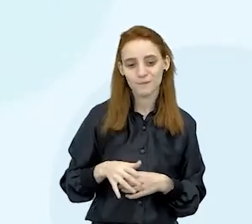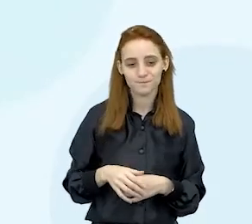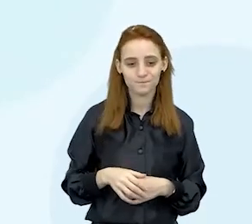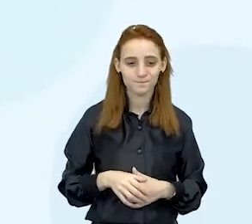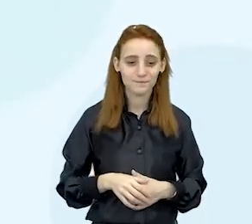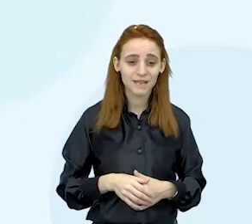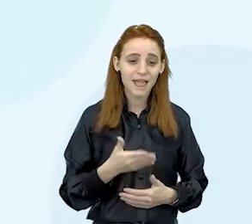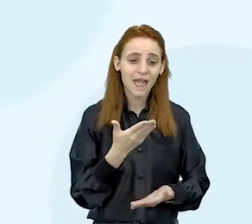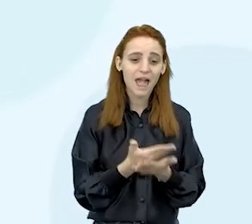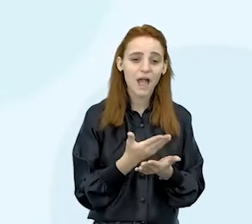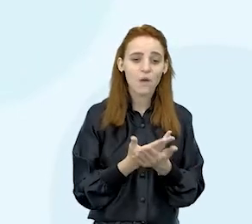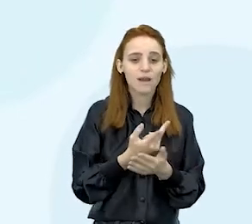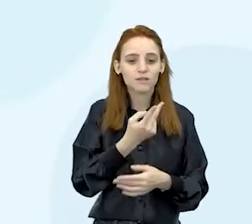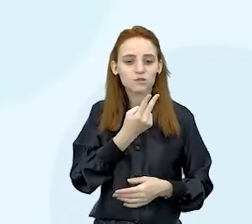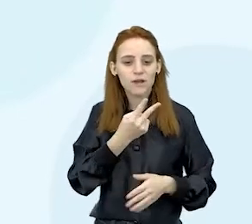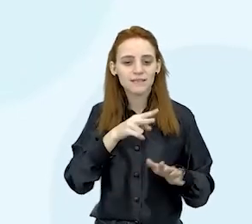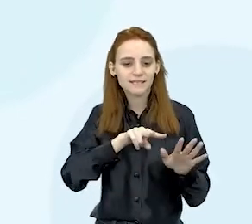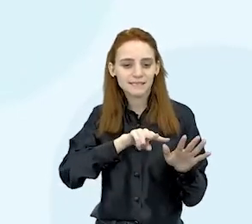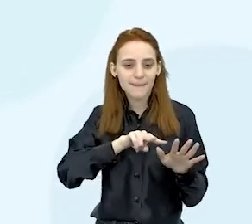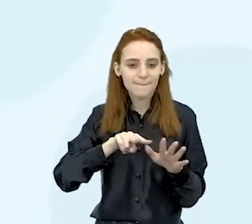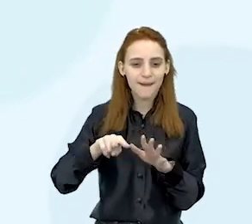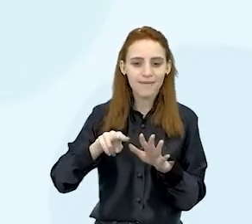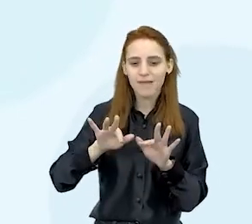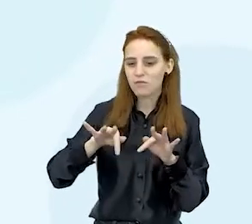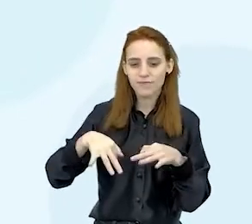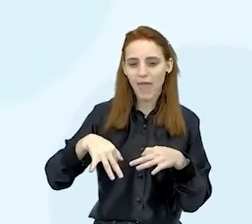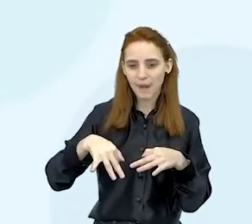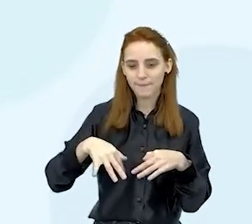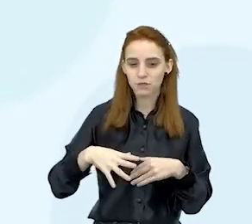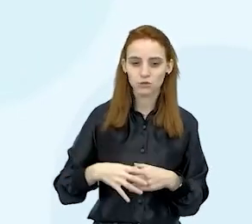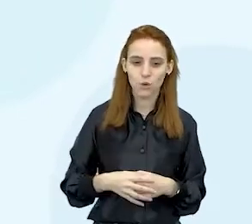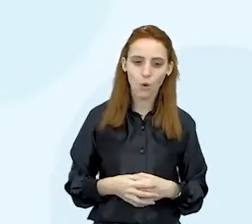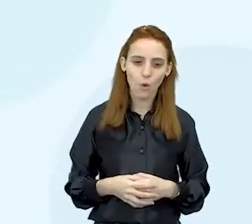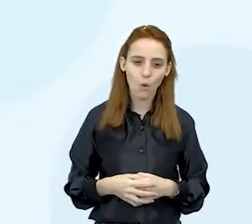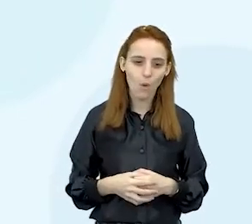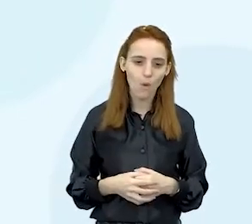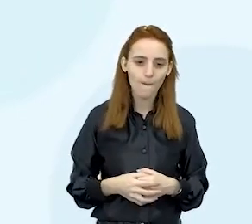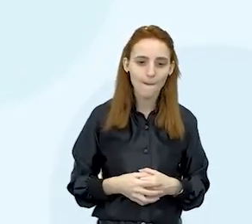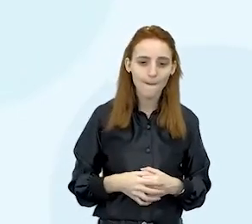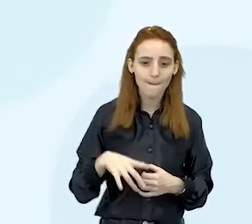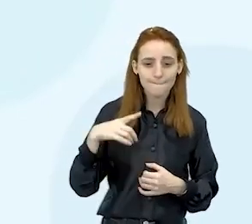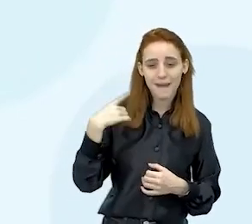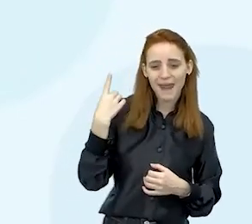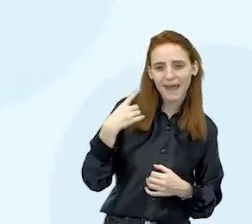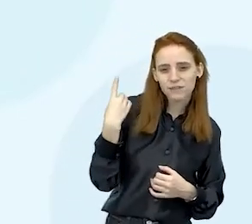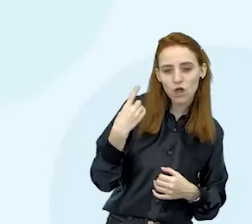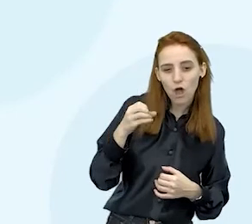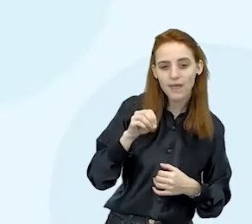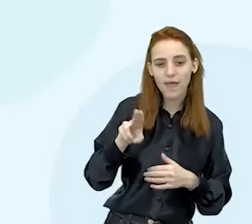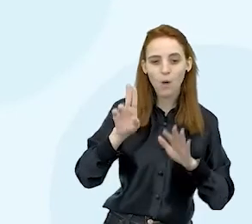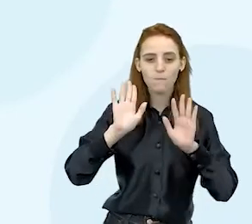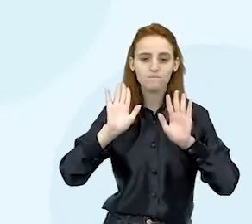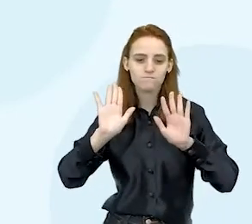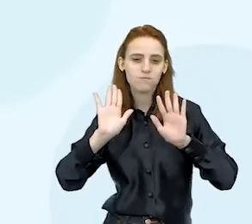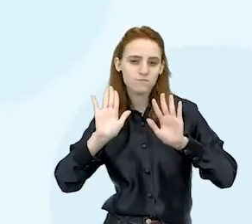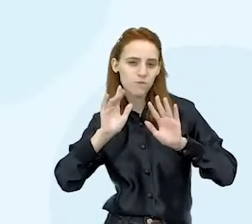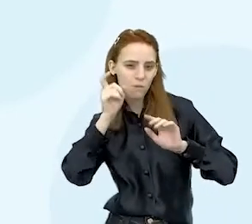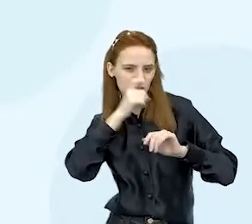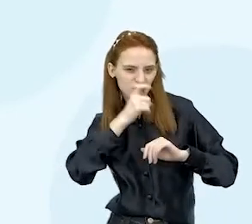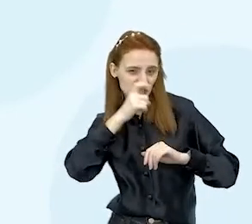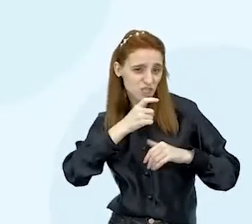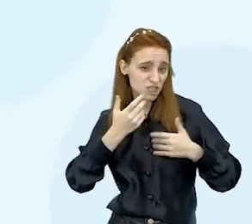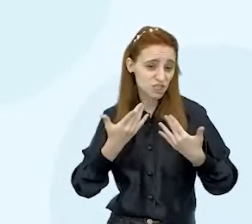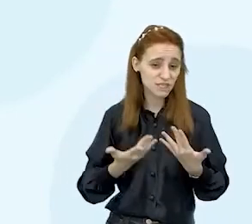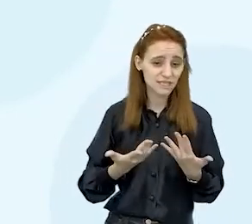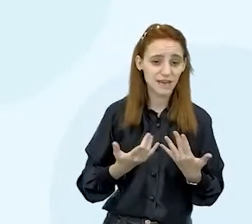Exato. Na aula 2? Paranoia ou mistificação. Na aula 3? A semana que não terminou. Na aula 4?